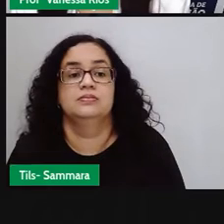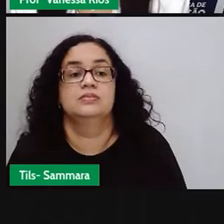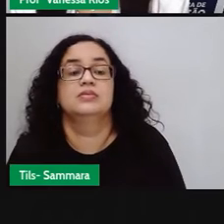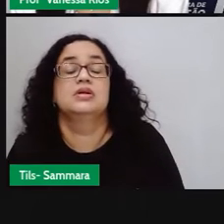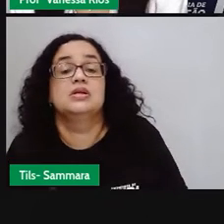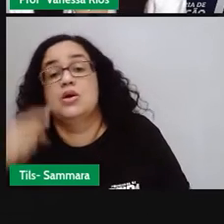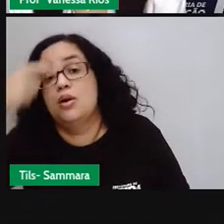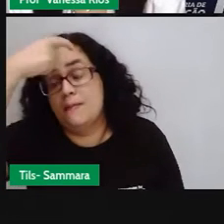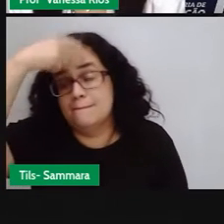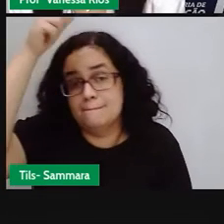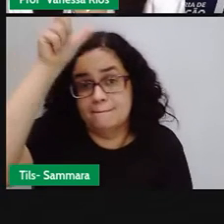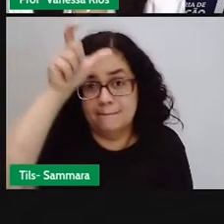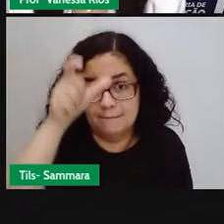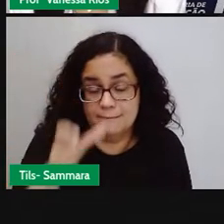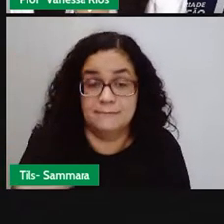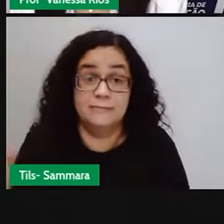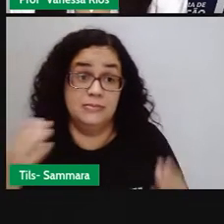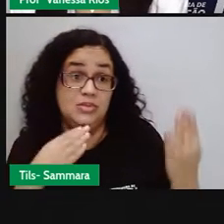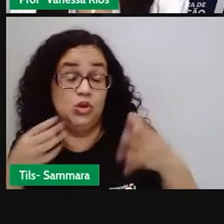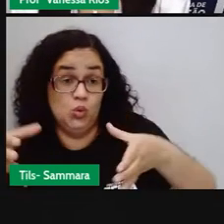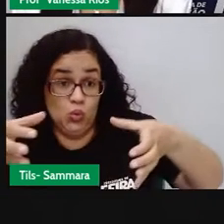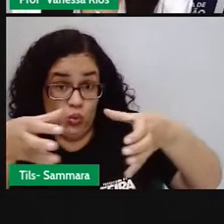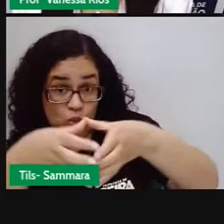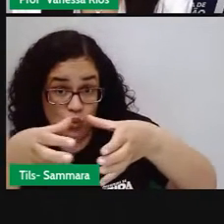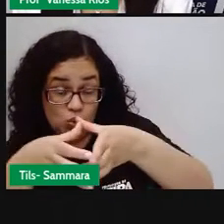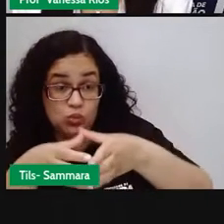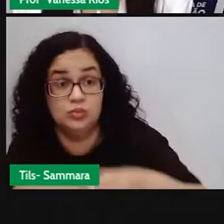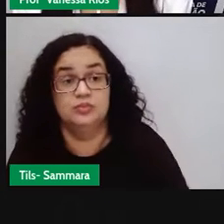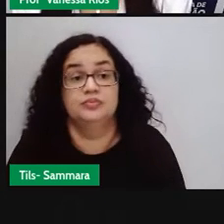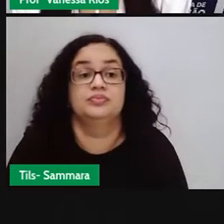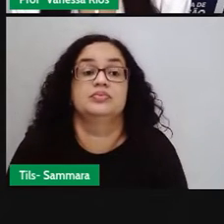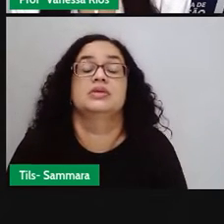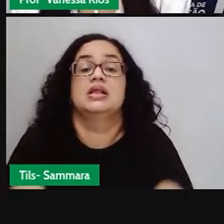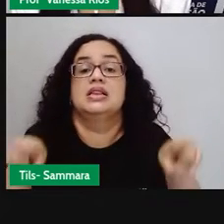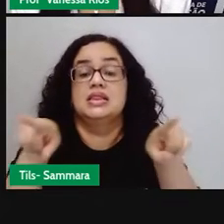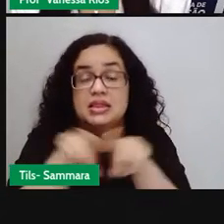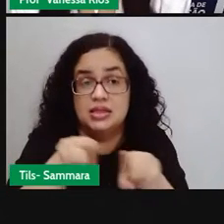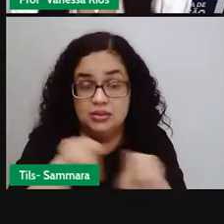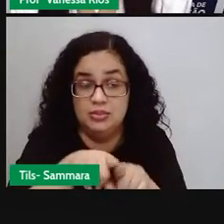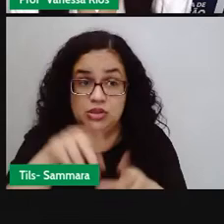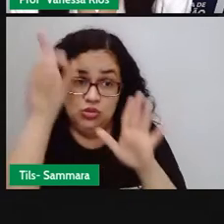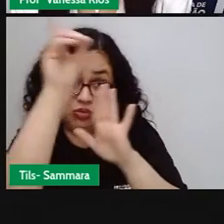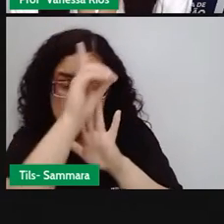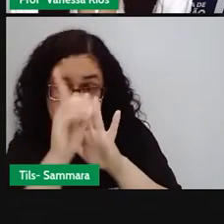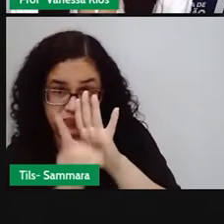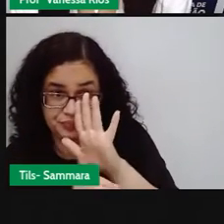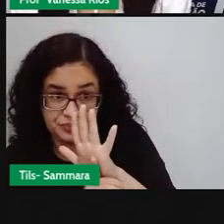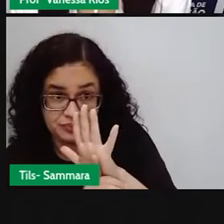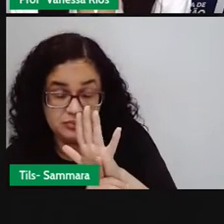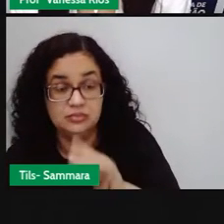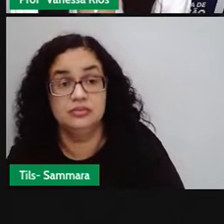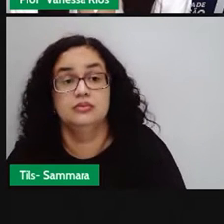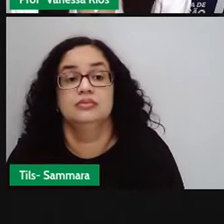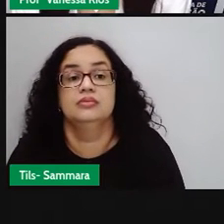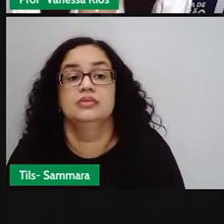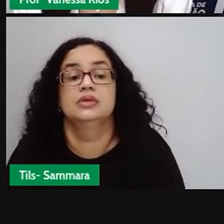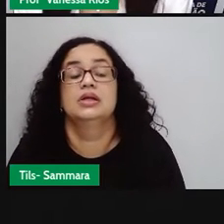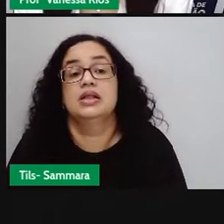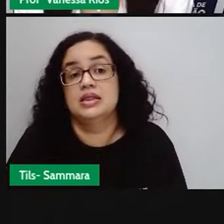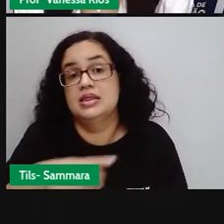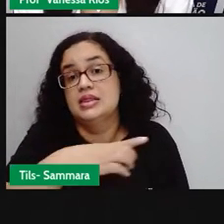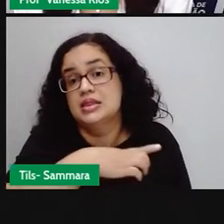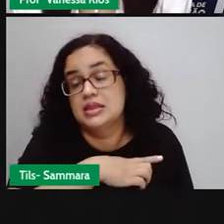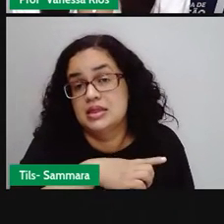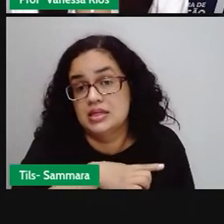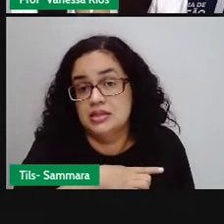enquanto cidadania está relacionada ao conjunto dos deveres e também dos direitos, cidadão é aquele que